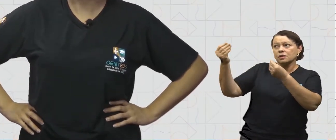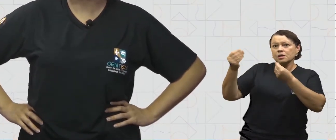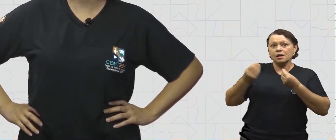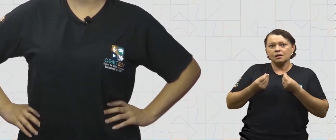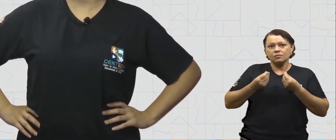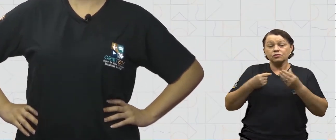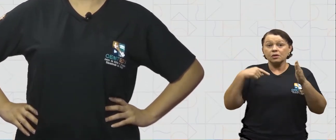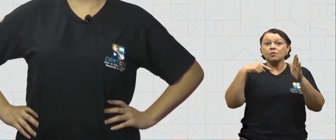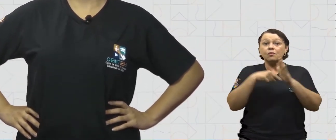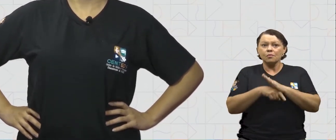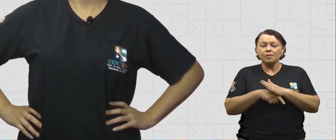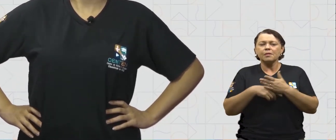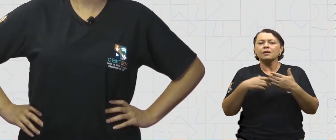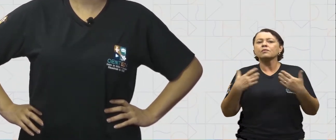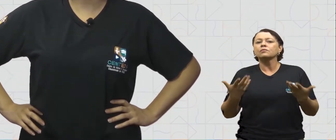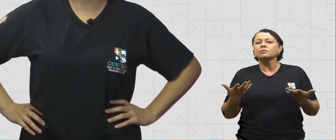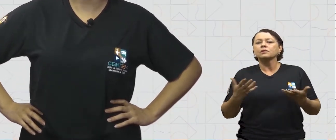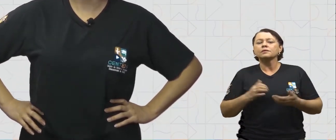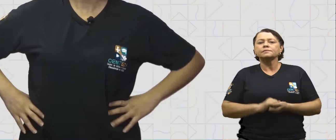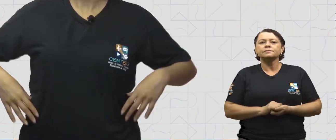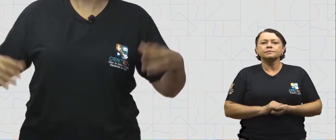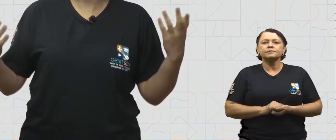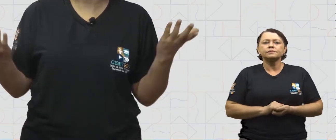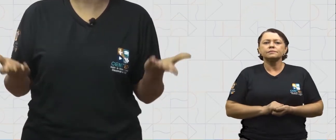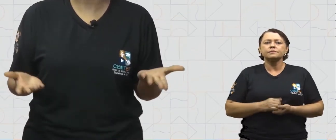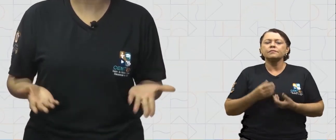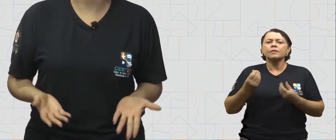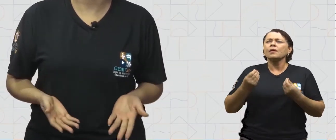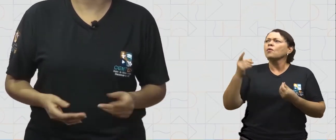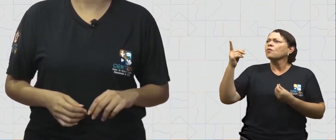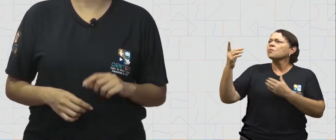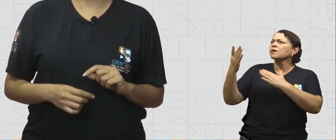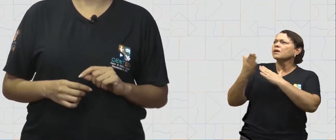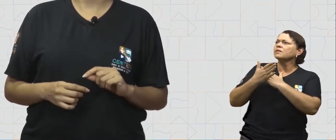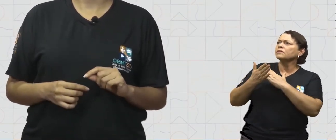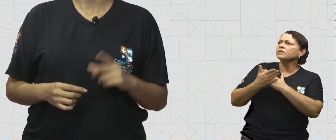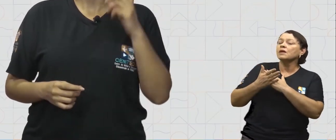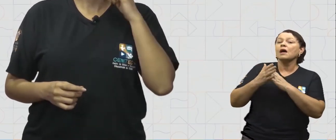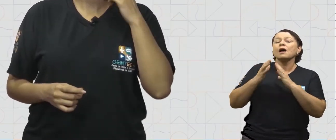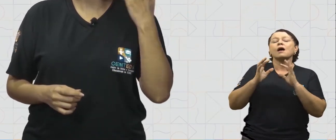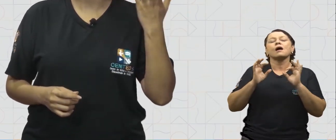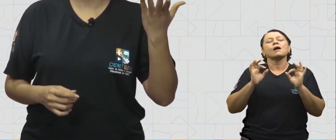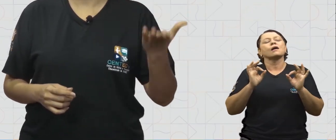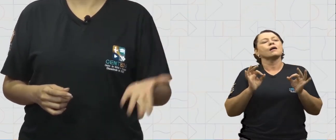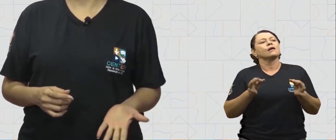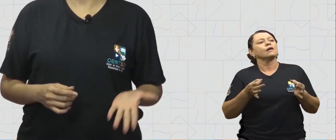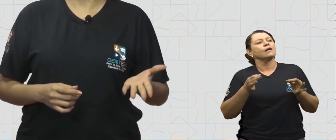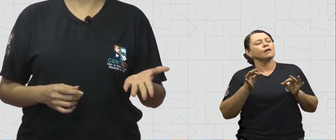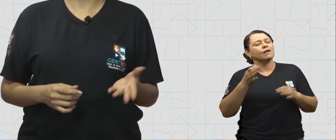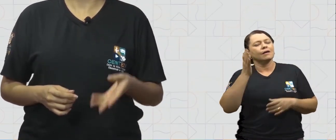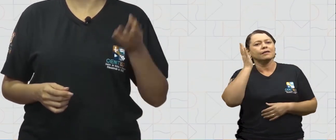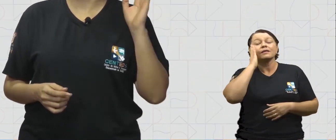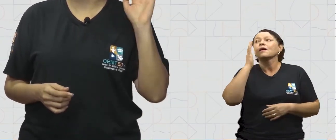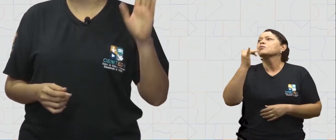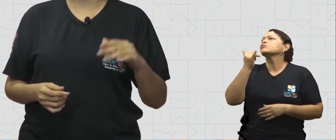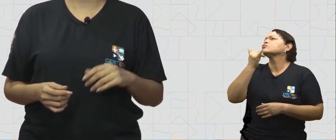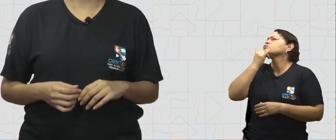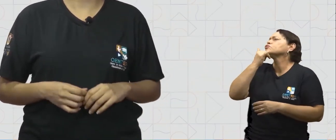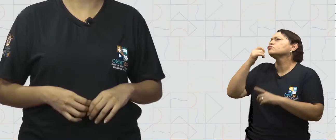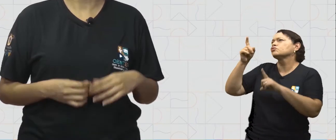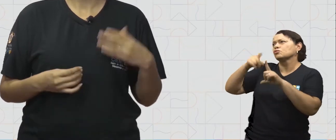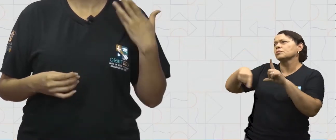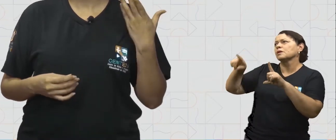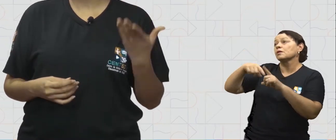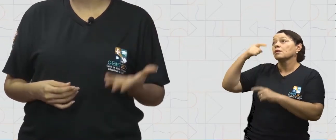e ela nos deu uma pergunta. Ora essa, como ela nos ajudará assim? Ah, entendi. Desculpe,